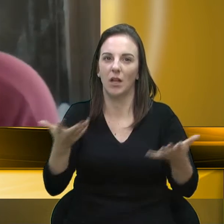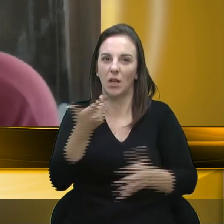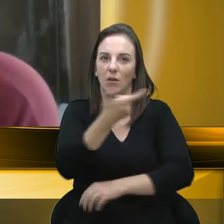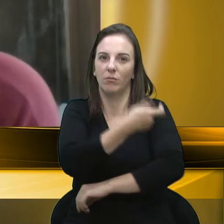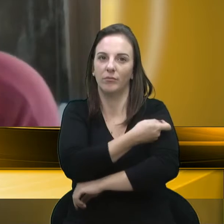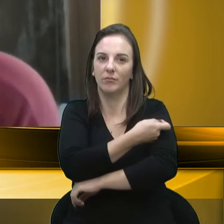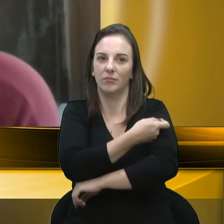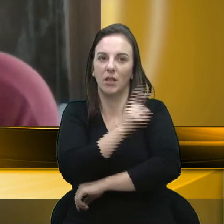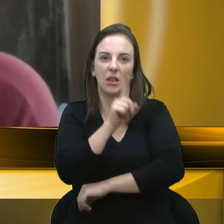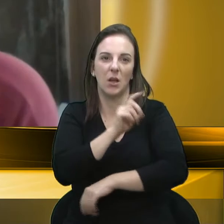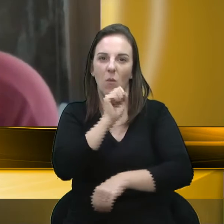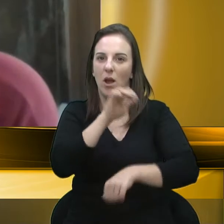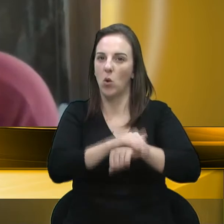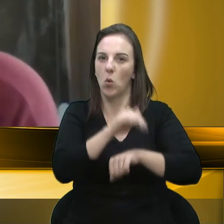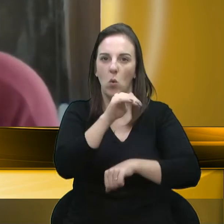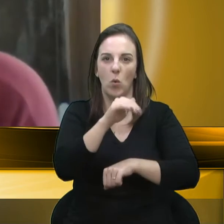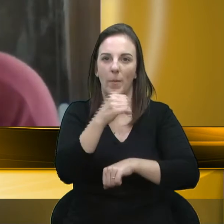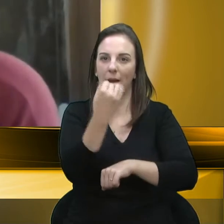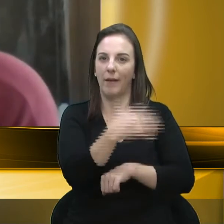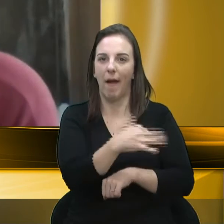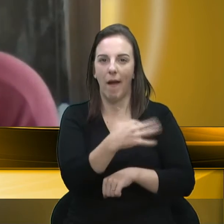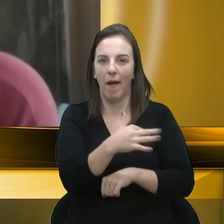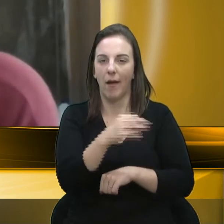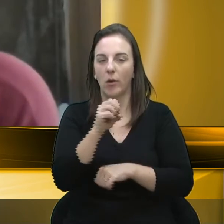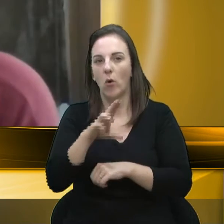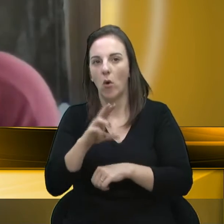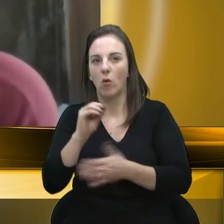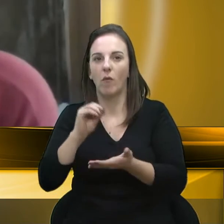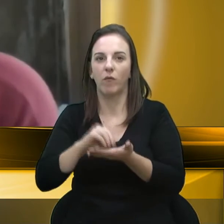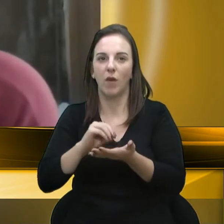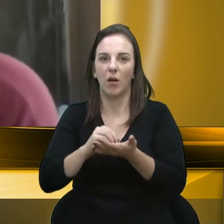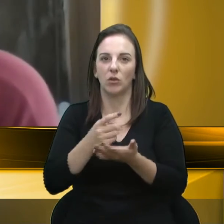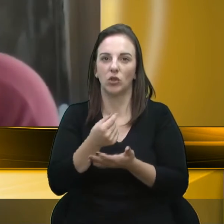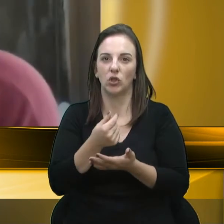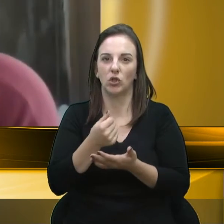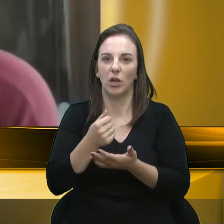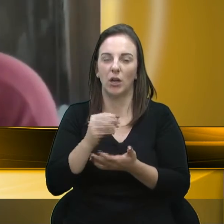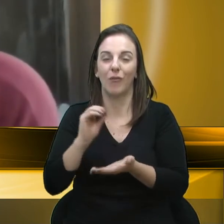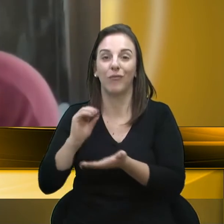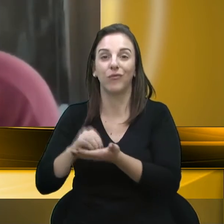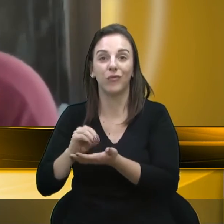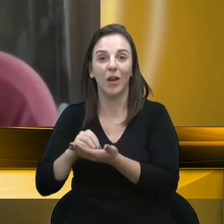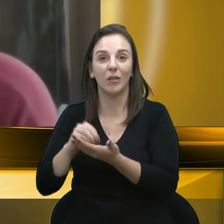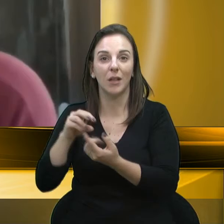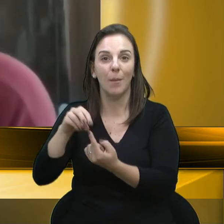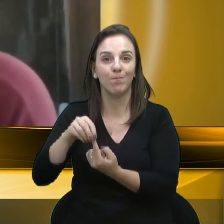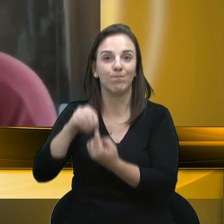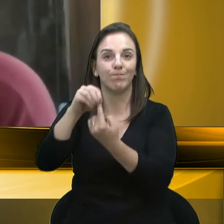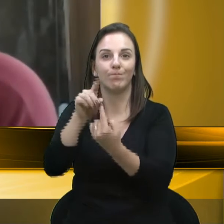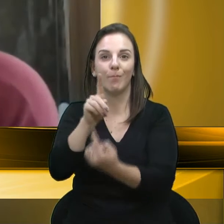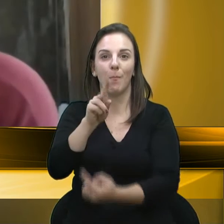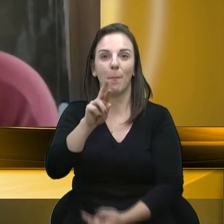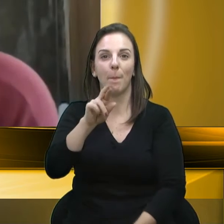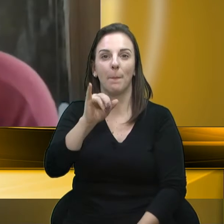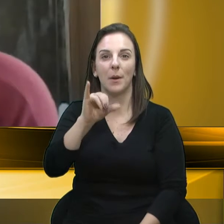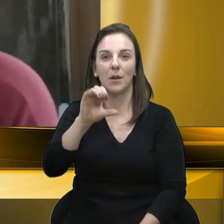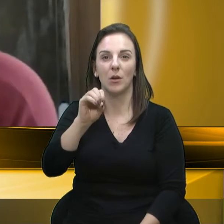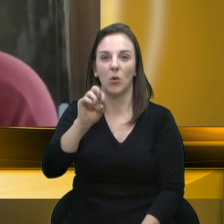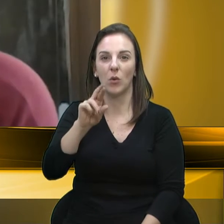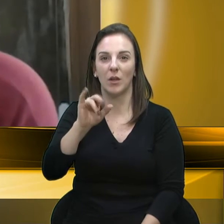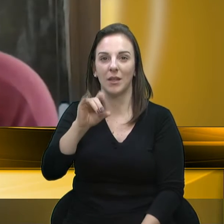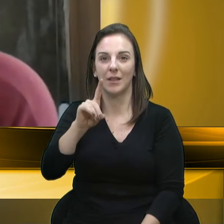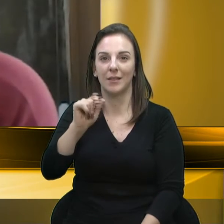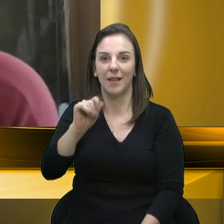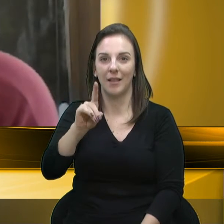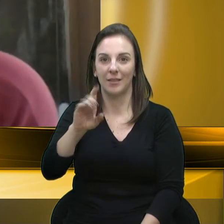custo, nem à falta de recurso orçamentário, mas à falta de prioridade atribuída à vacinação. O quadro atual